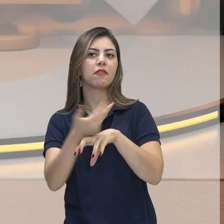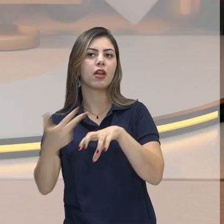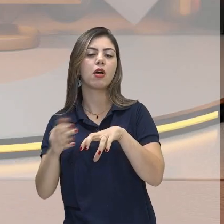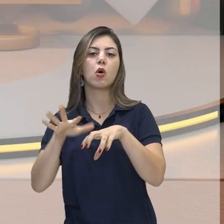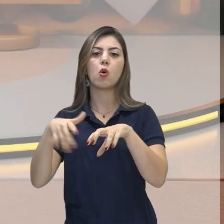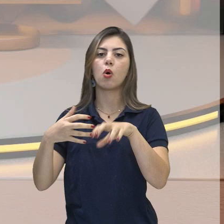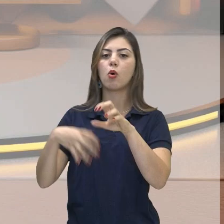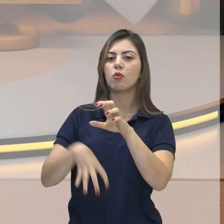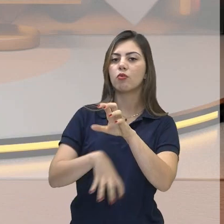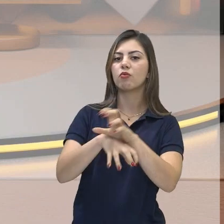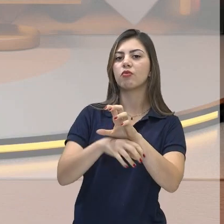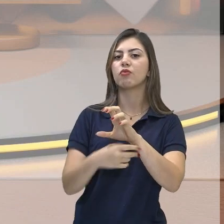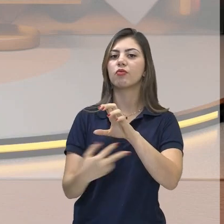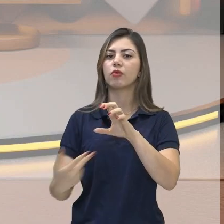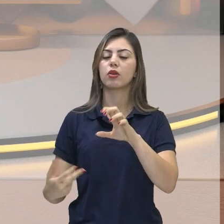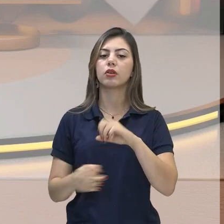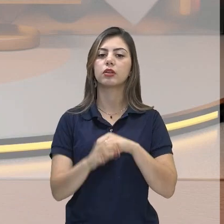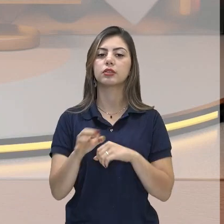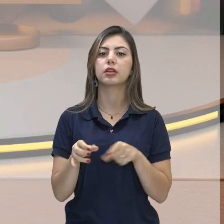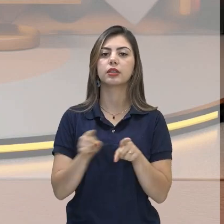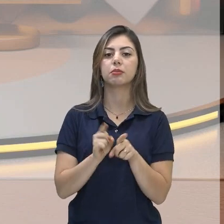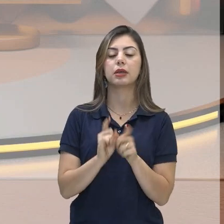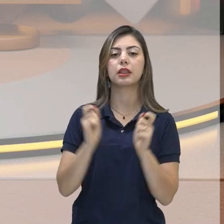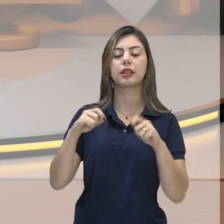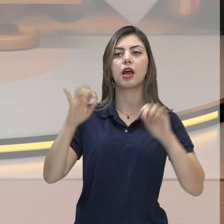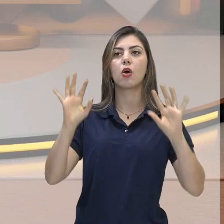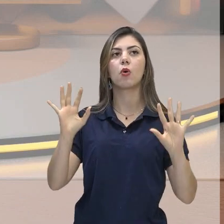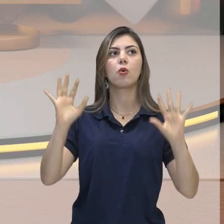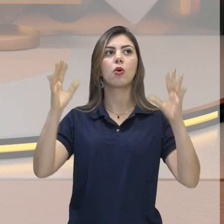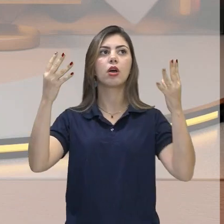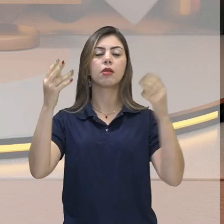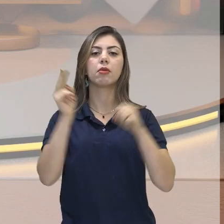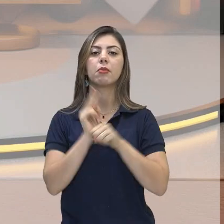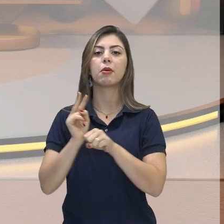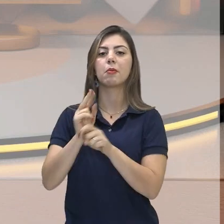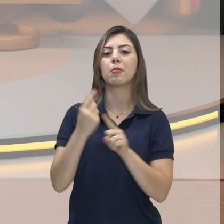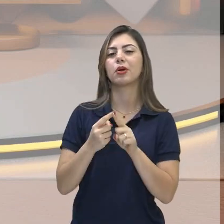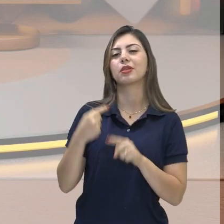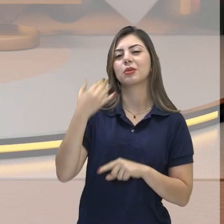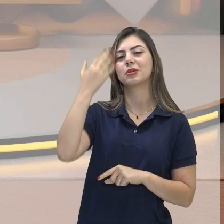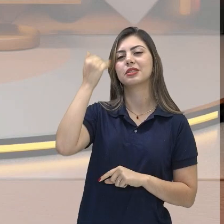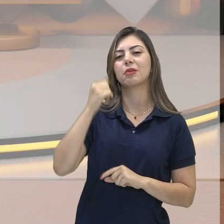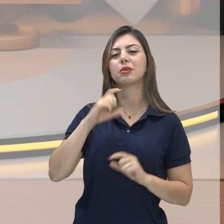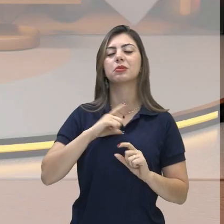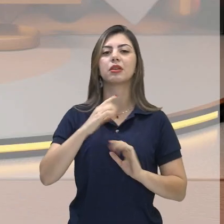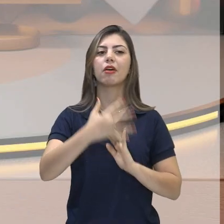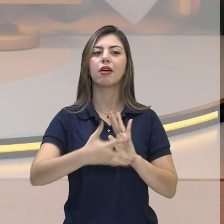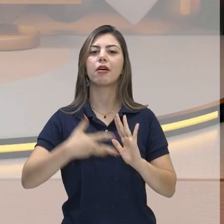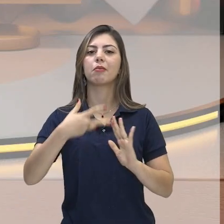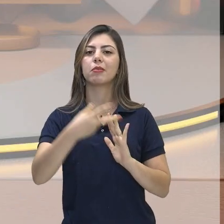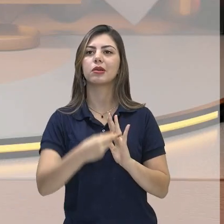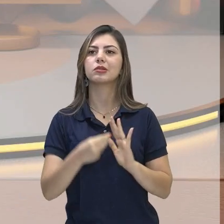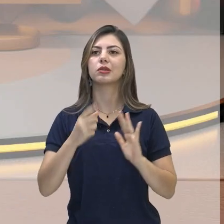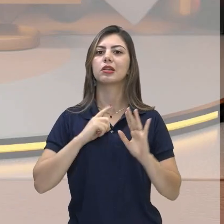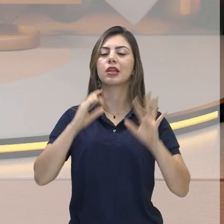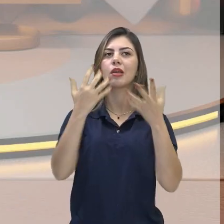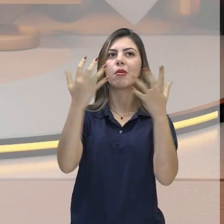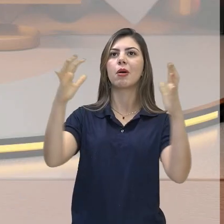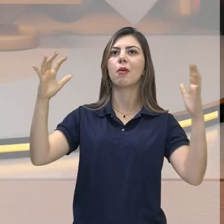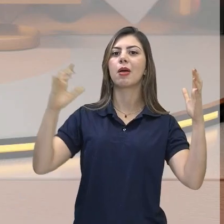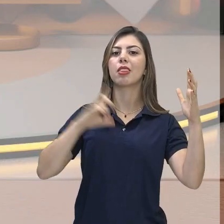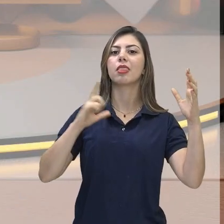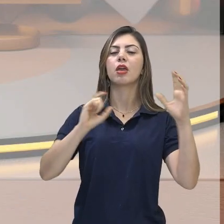possível regular o clima global, porque a floresta amazônica ela acaba absorvendo mais gás carbônico, que